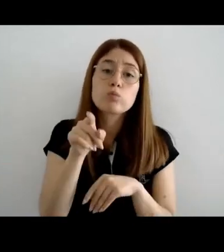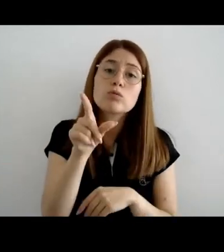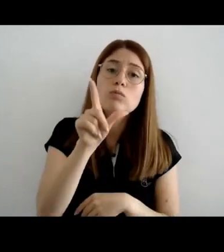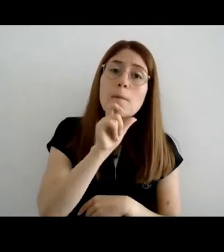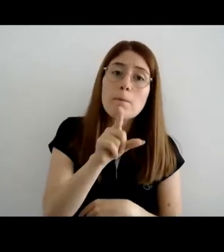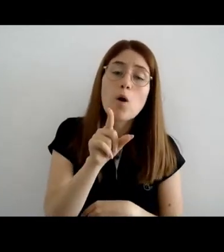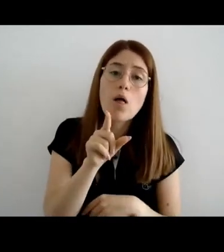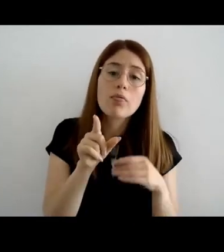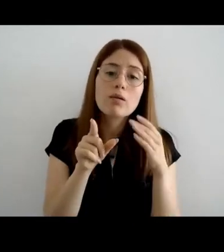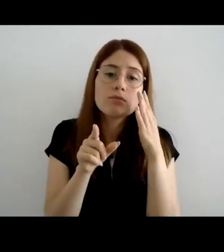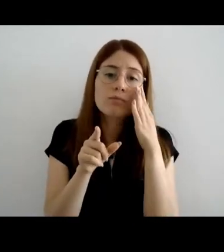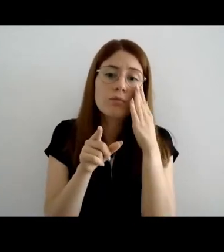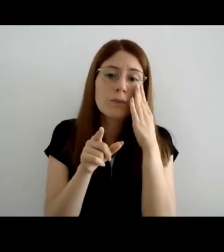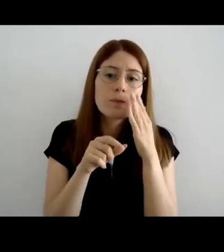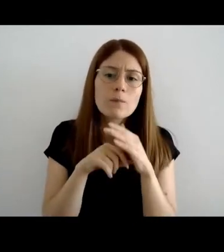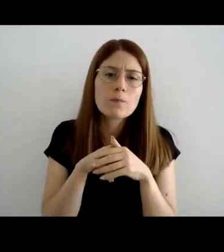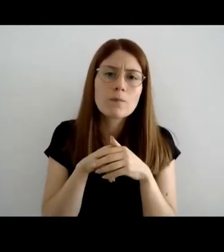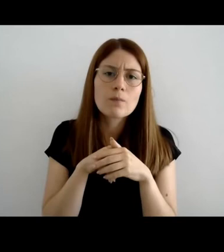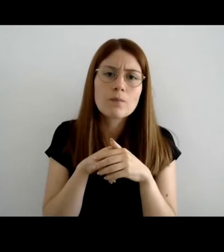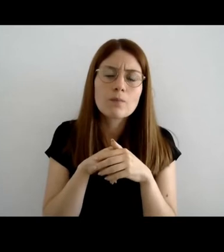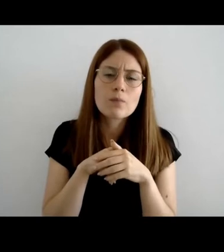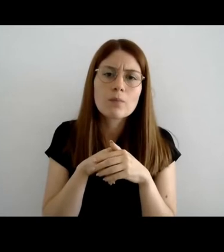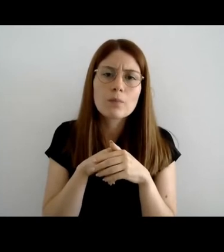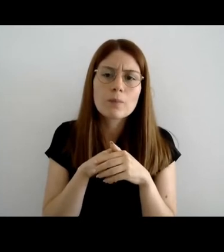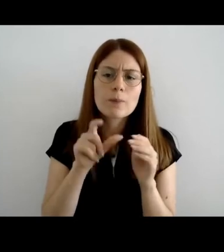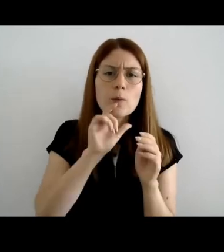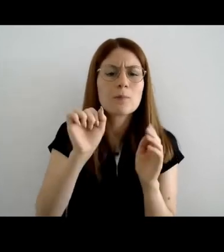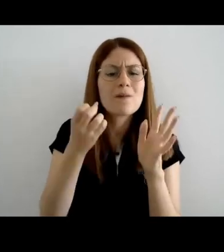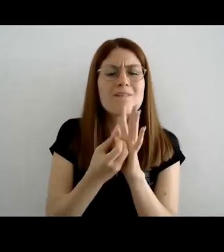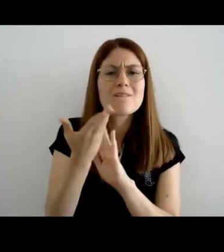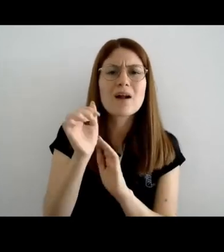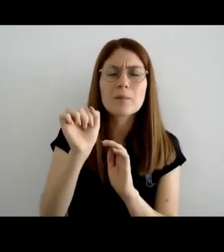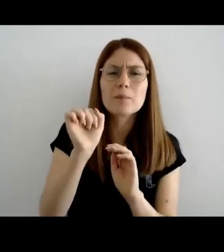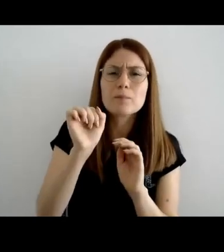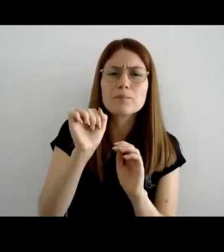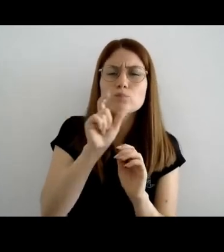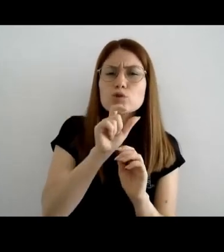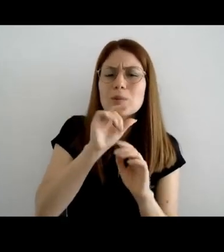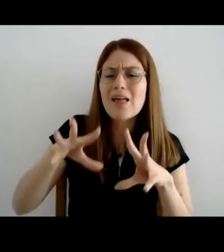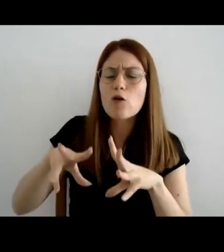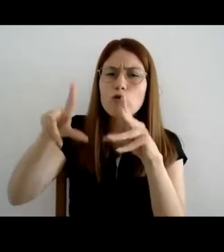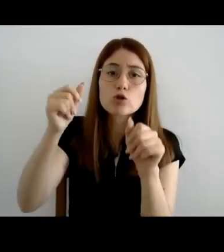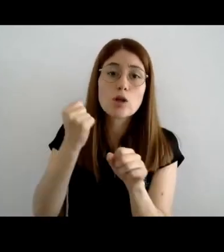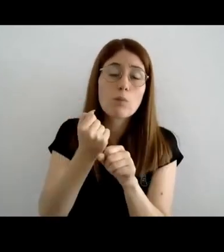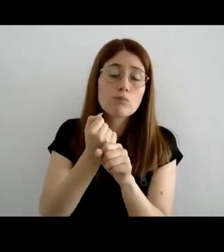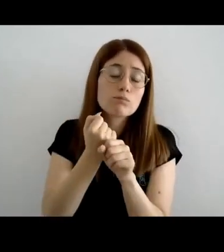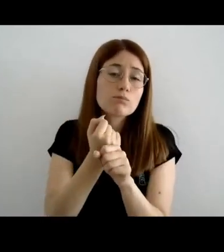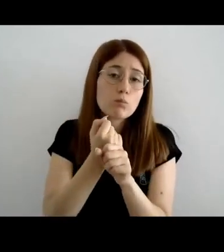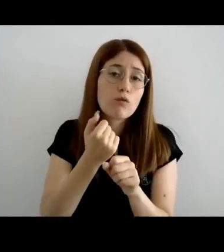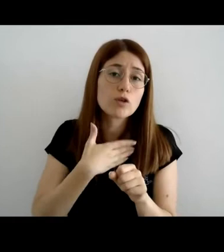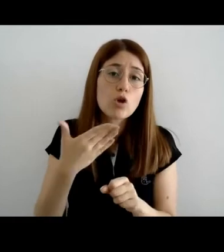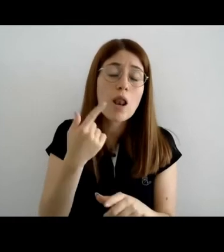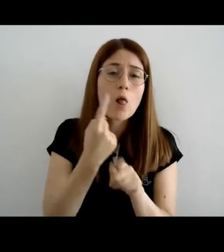abdicar até de hipóteses de evolução profissional, porque se sentem bem e